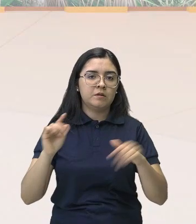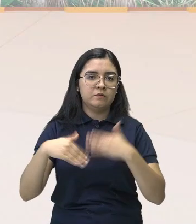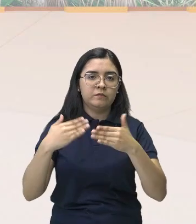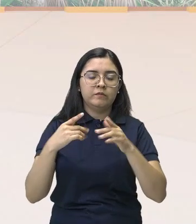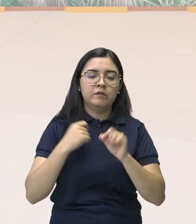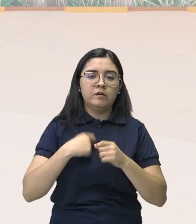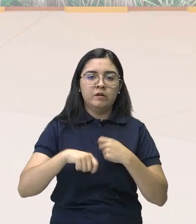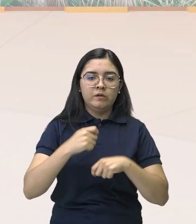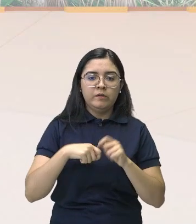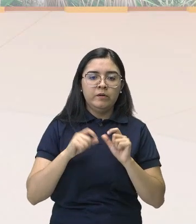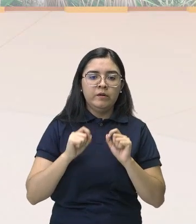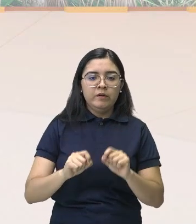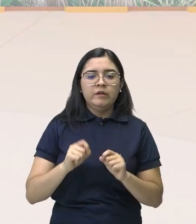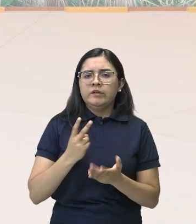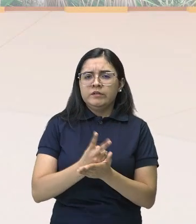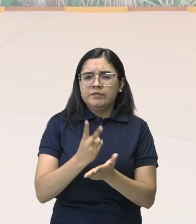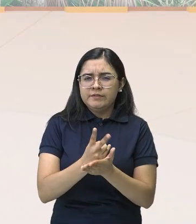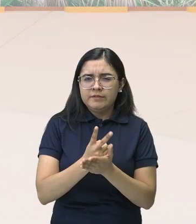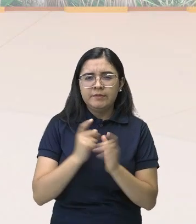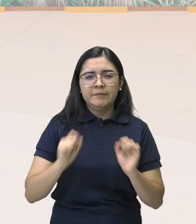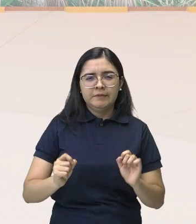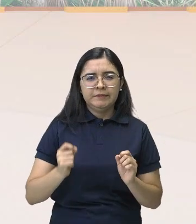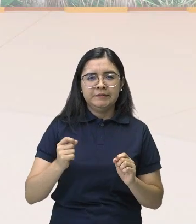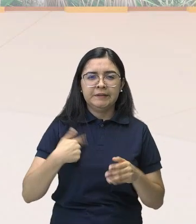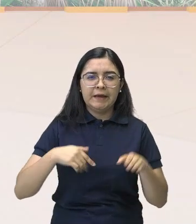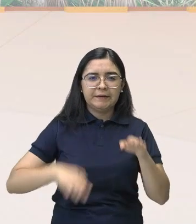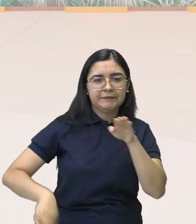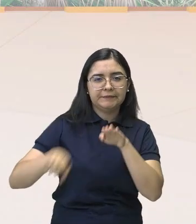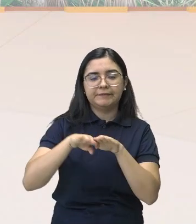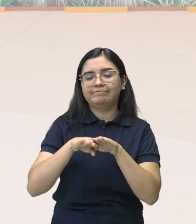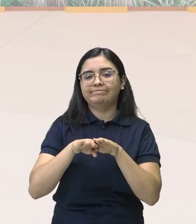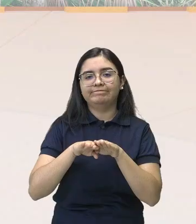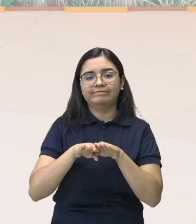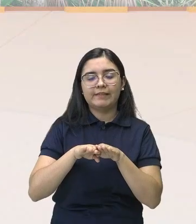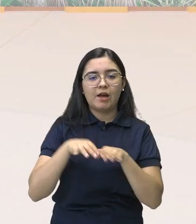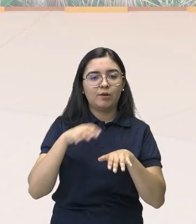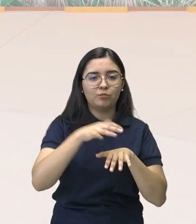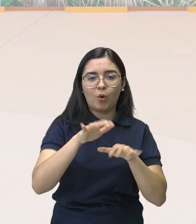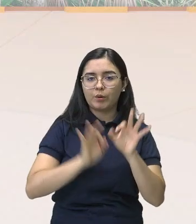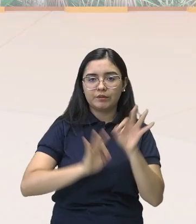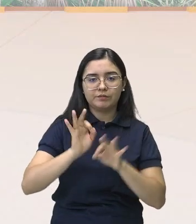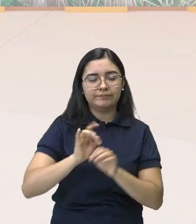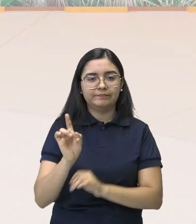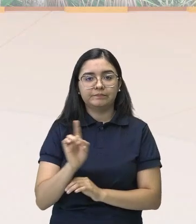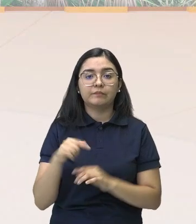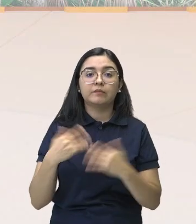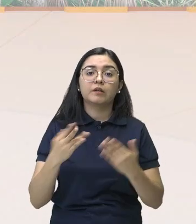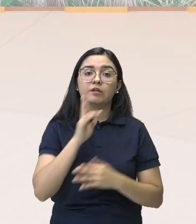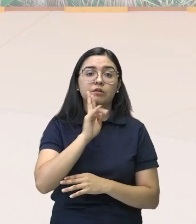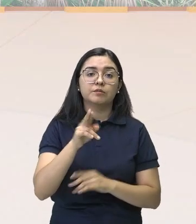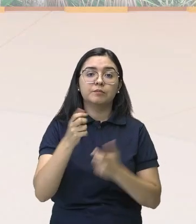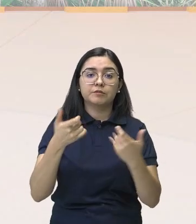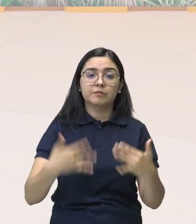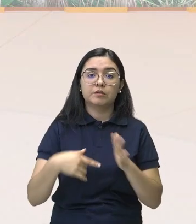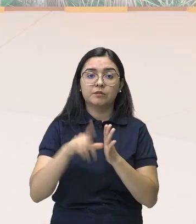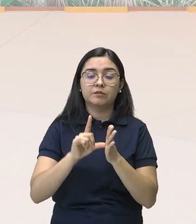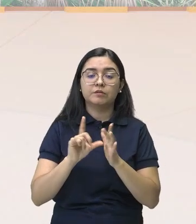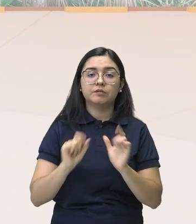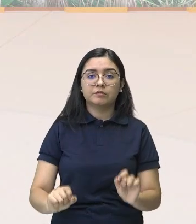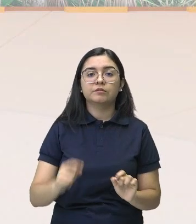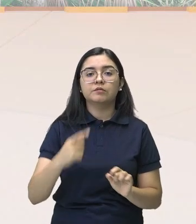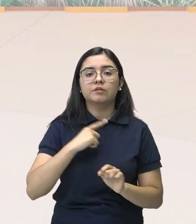crescimento econômico nem sempre está equitativamente distribuído, resultando, como já dissemos,